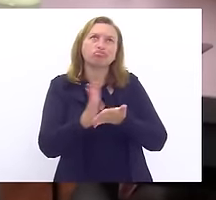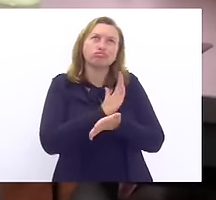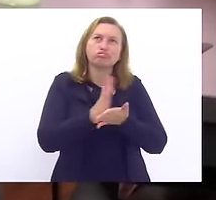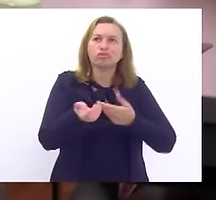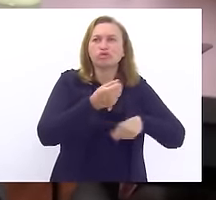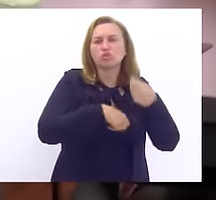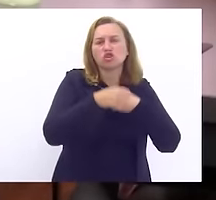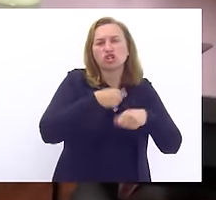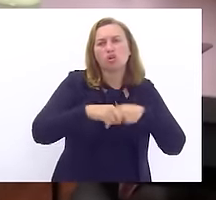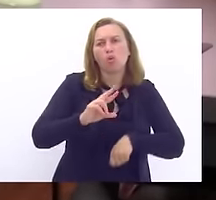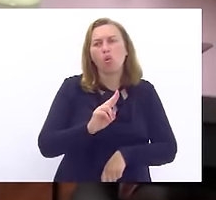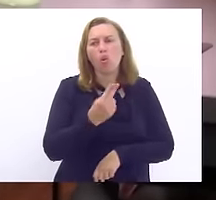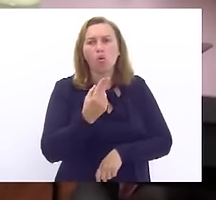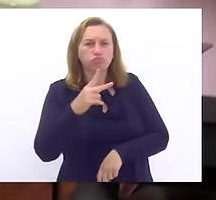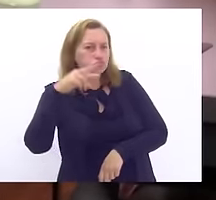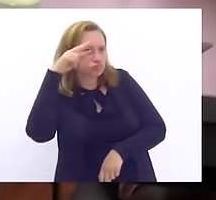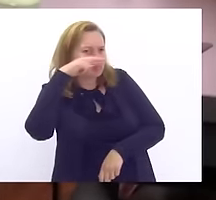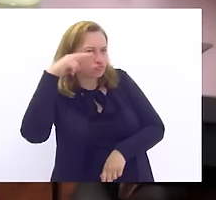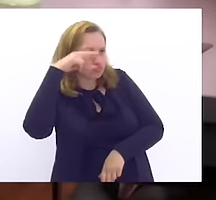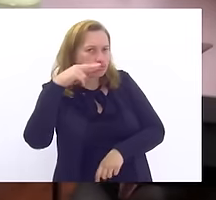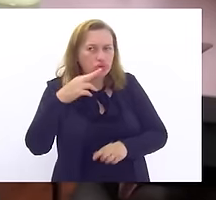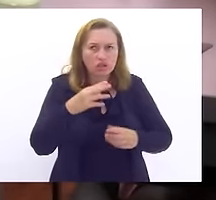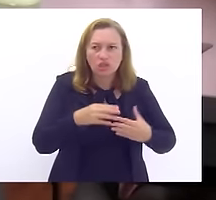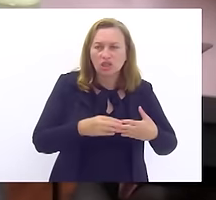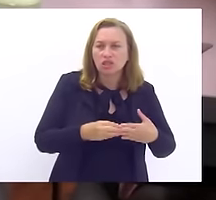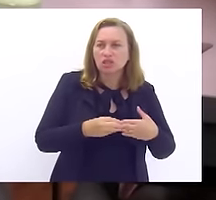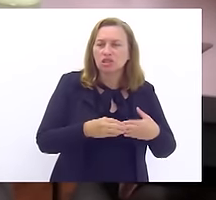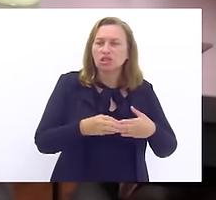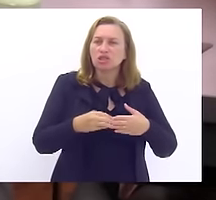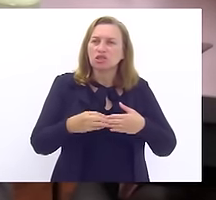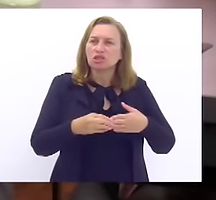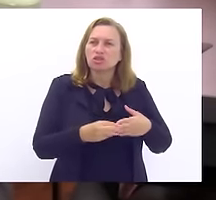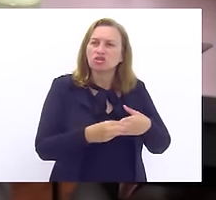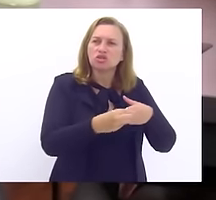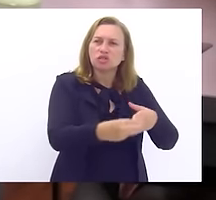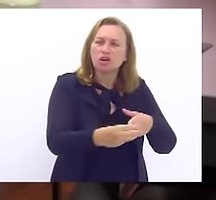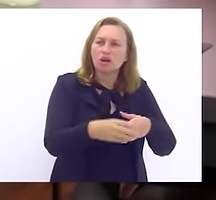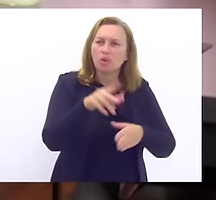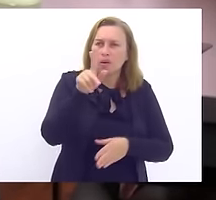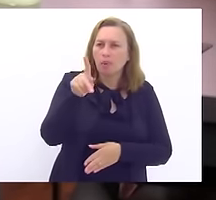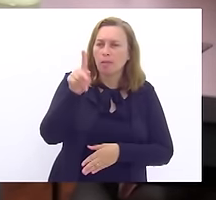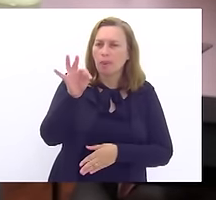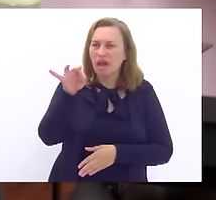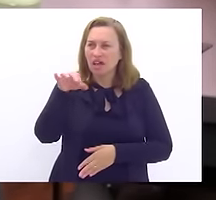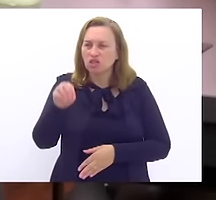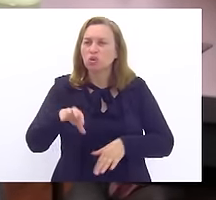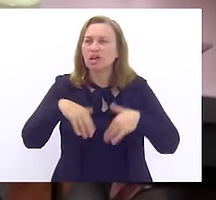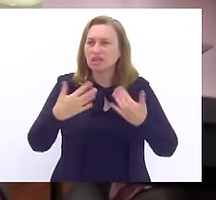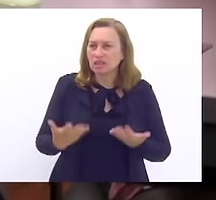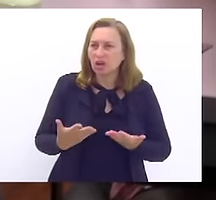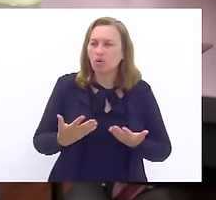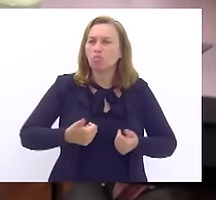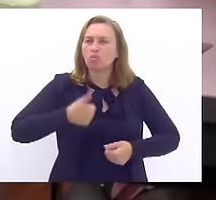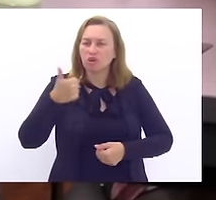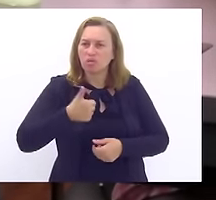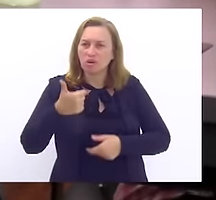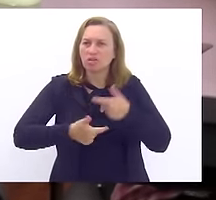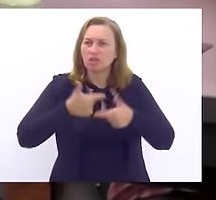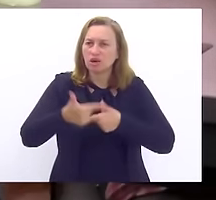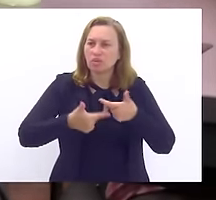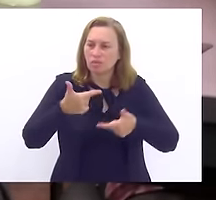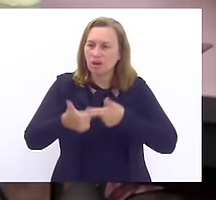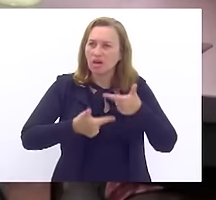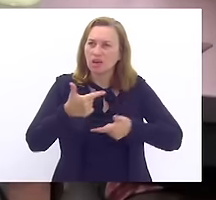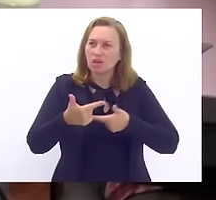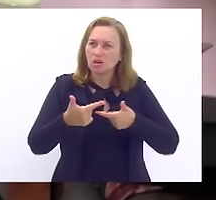própria fiscalização e levar esses ônibus ao Pátio a população vai ficar de guarnecida Então a primeira medida que a gente tem é atuar esses